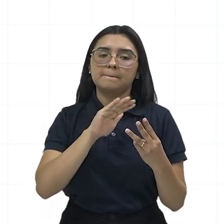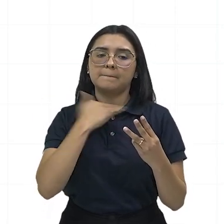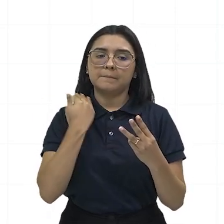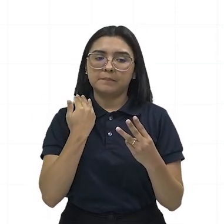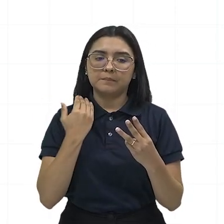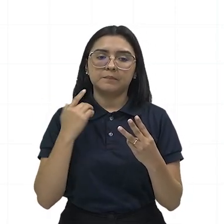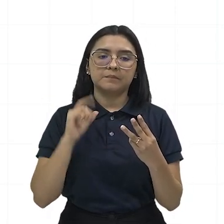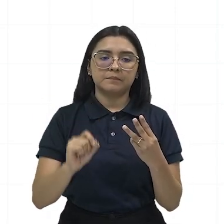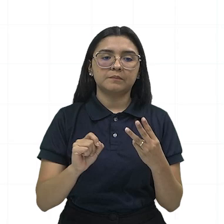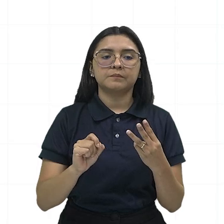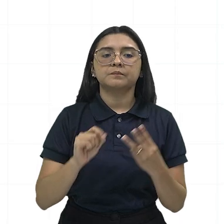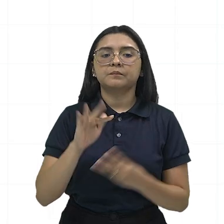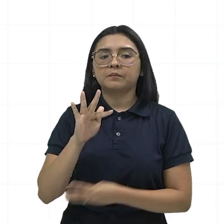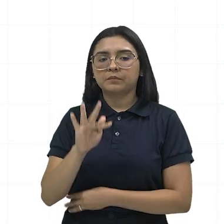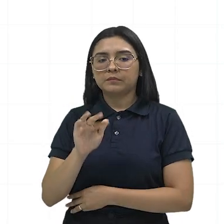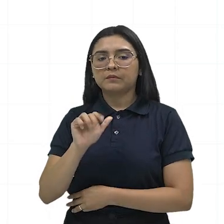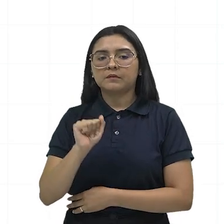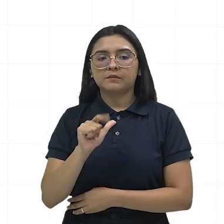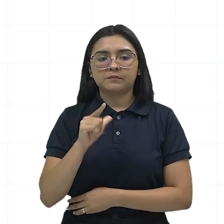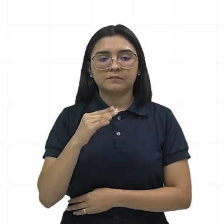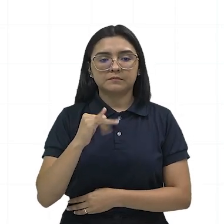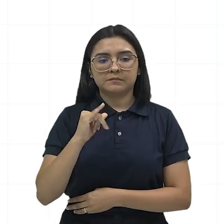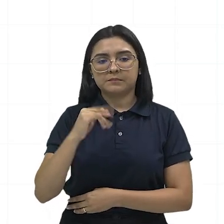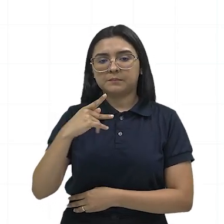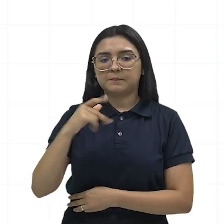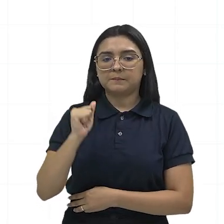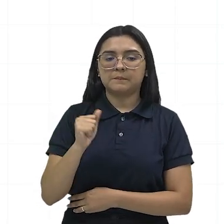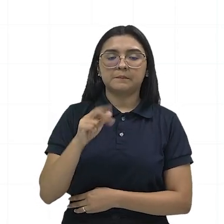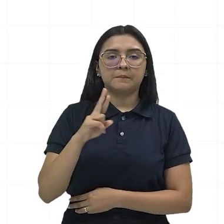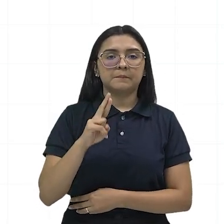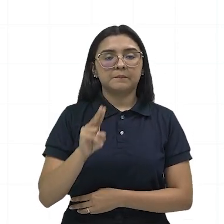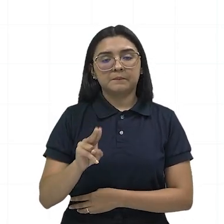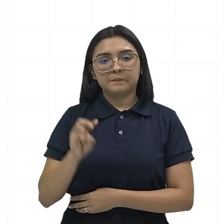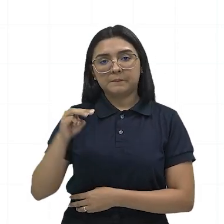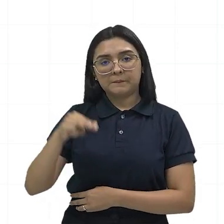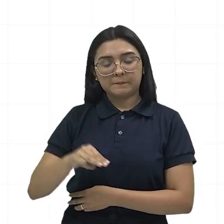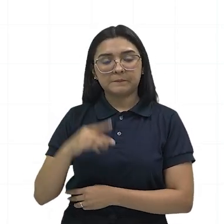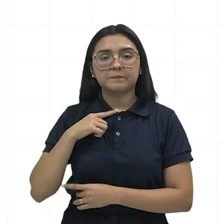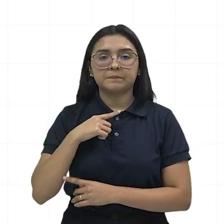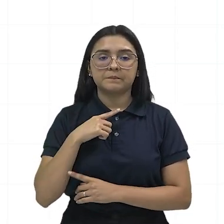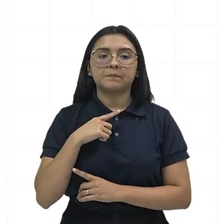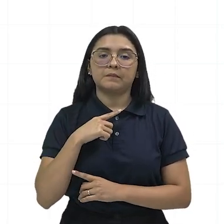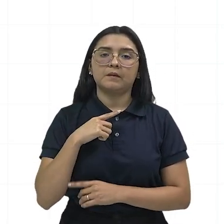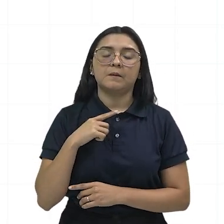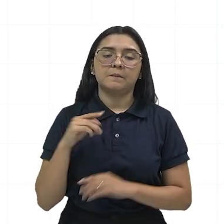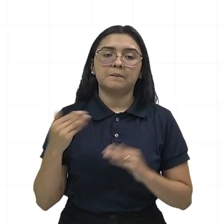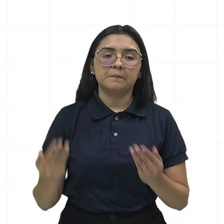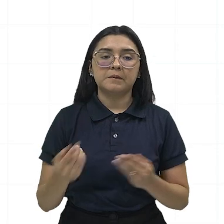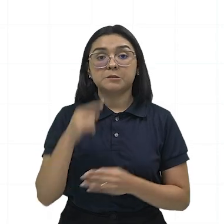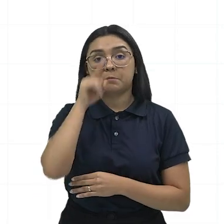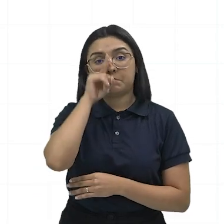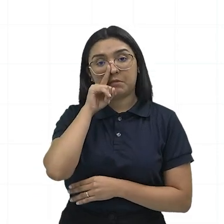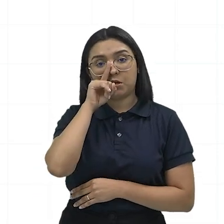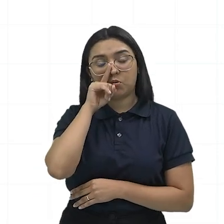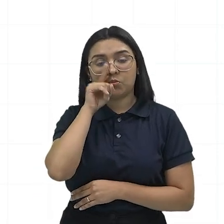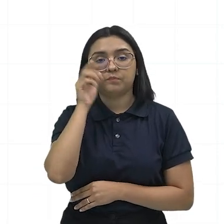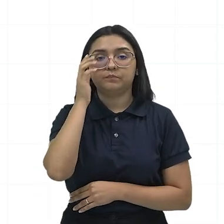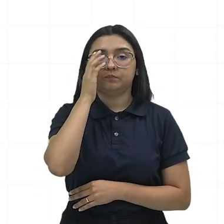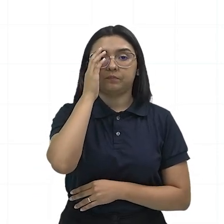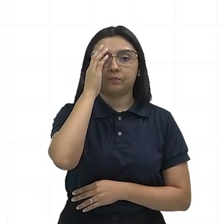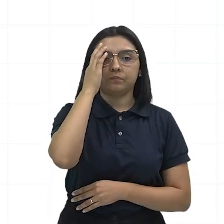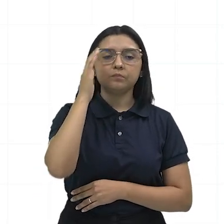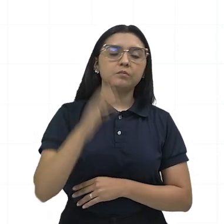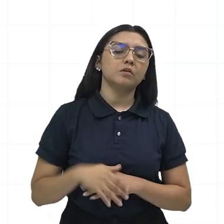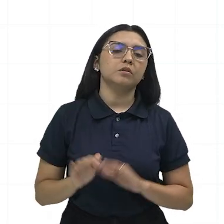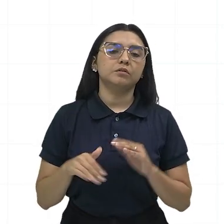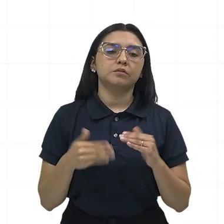Plasmodium falciparum. Esse daí é o Plasmodium que causa o tipo mais grave dessa doença,